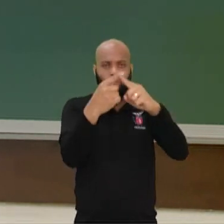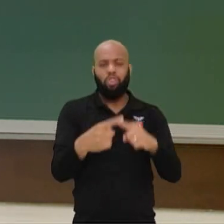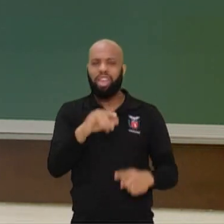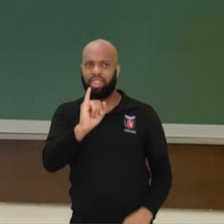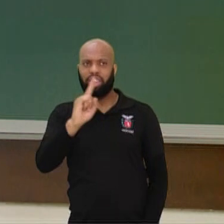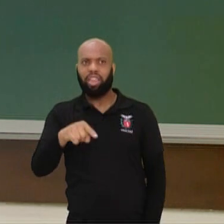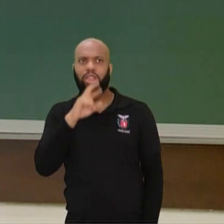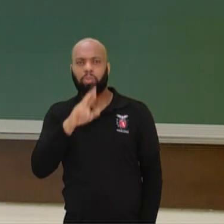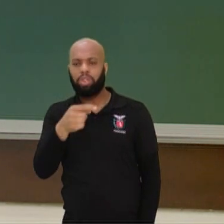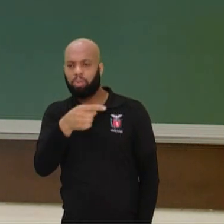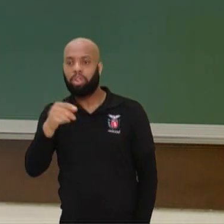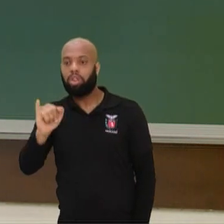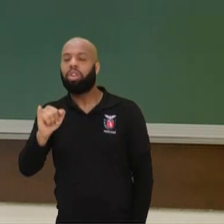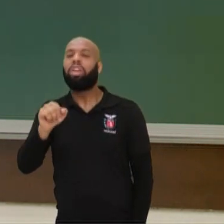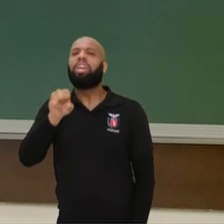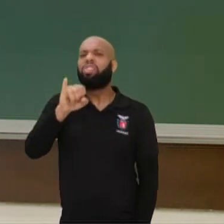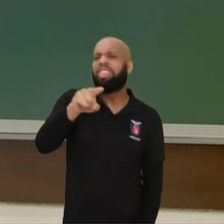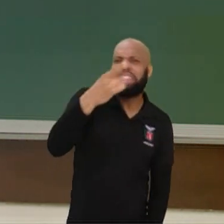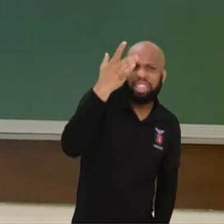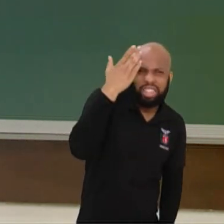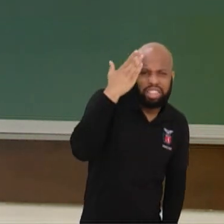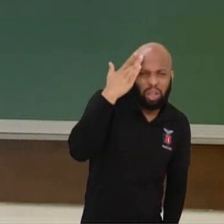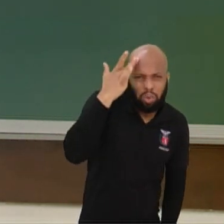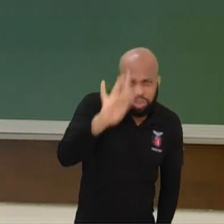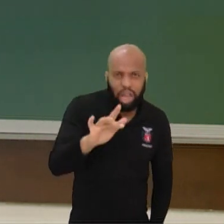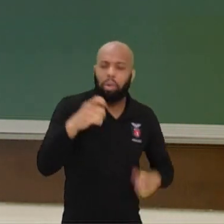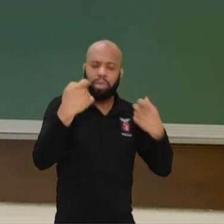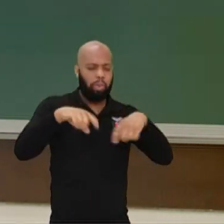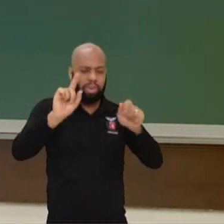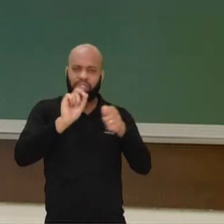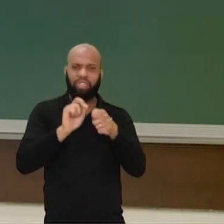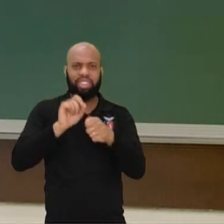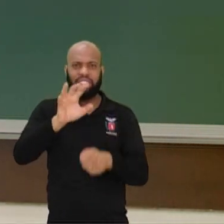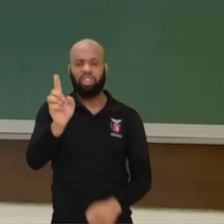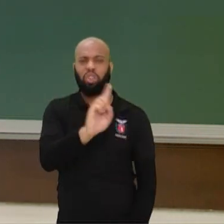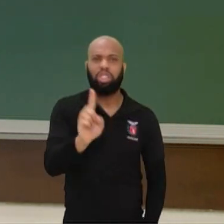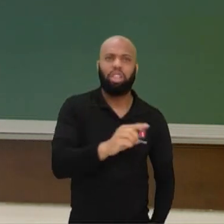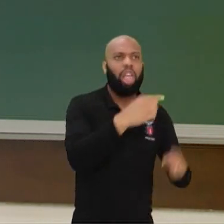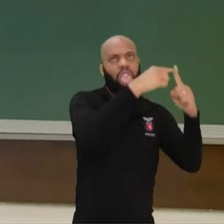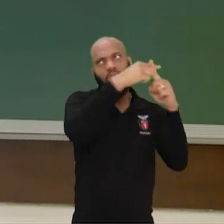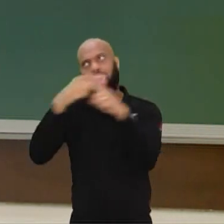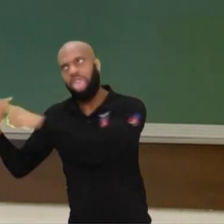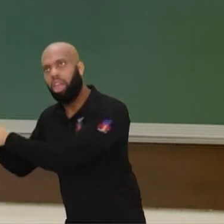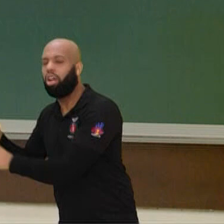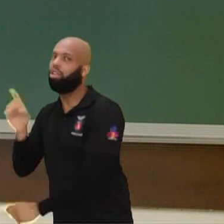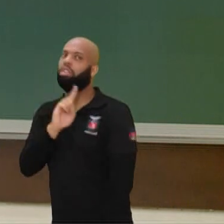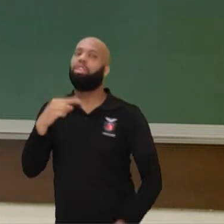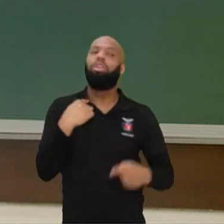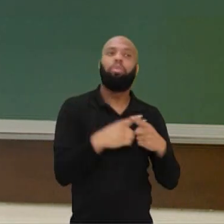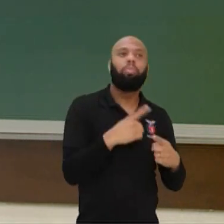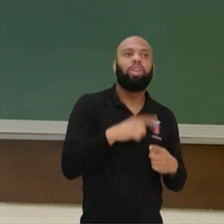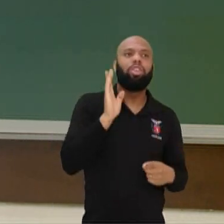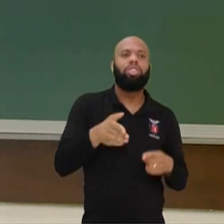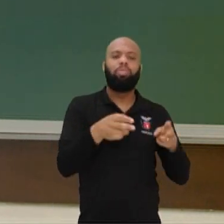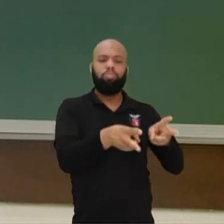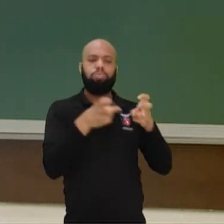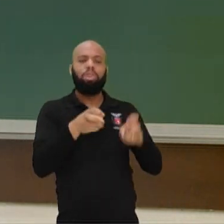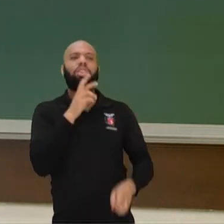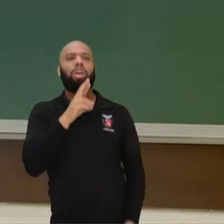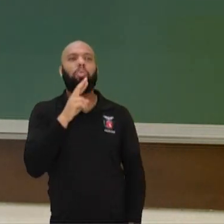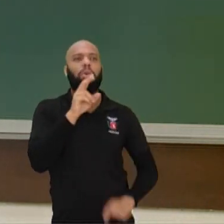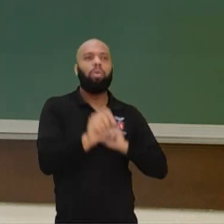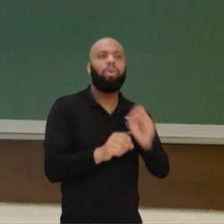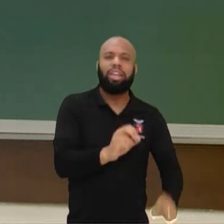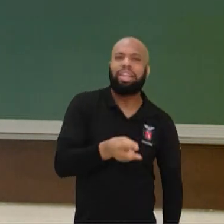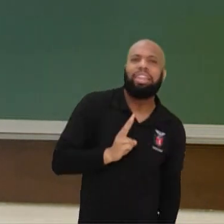professora perguntar quanto vale i elevado a 1000, você não vai precisar fazer isso 1000 vezes. Por quê? Porque a gente já percebeu,